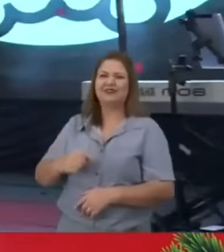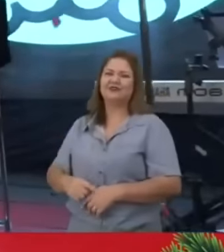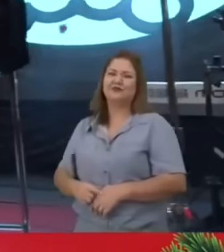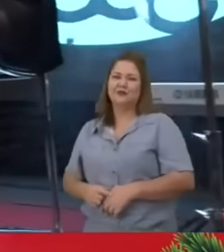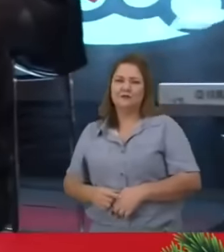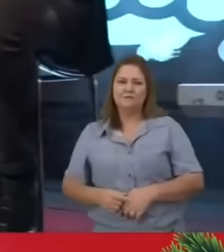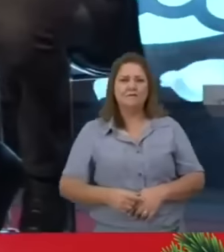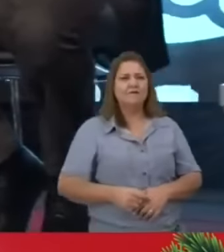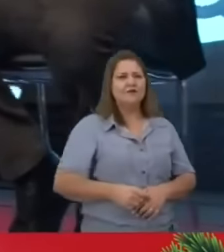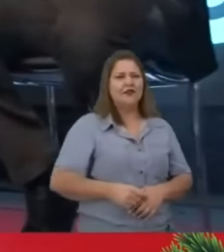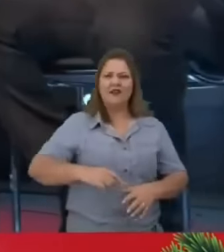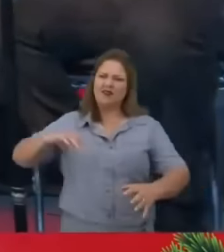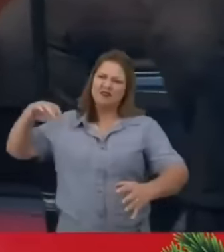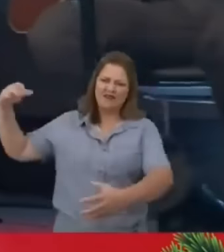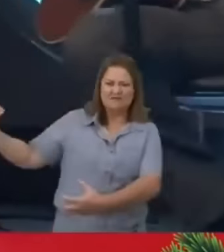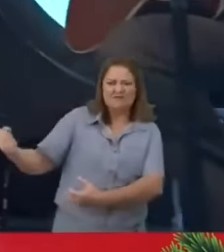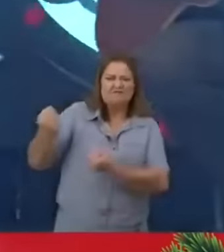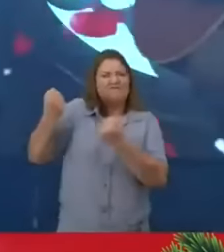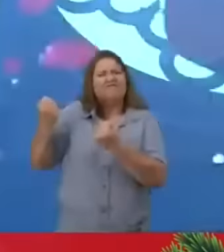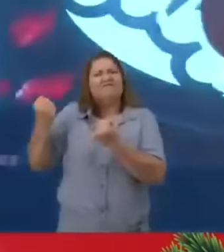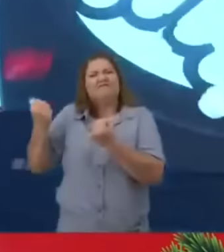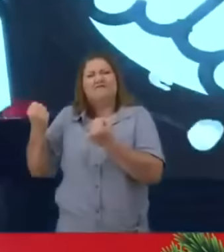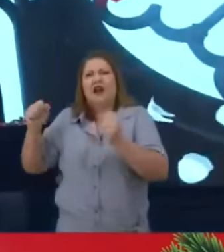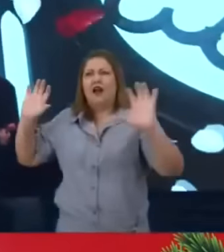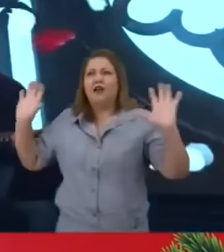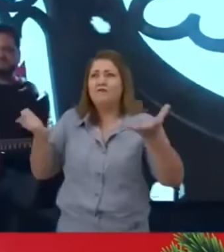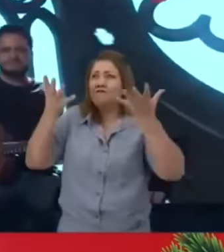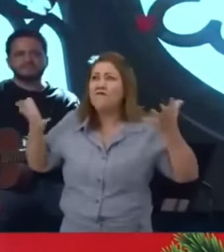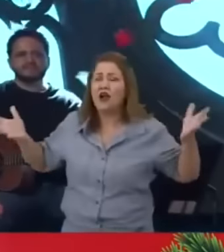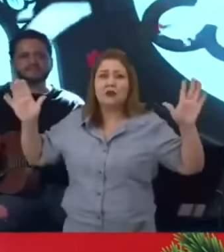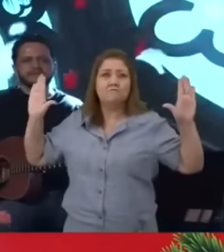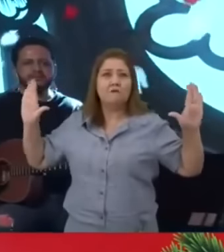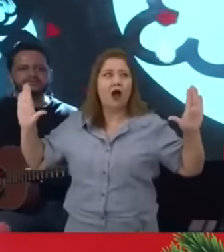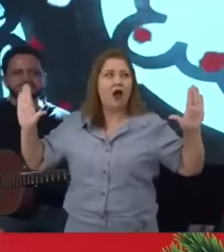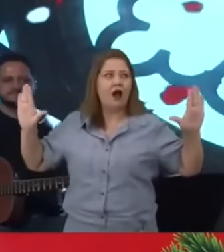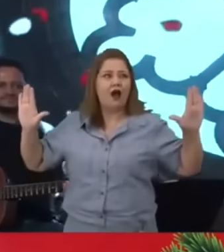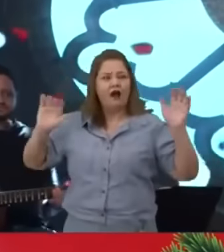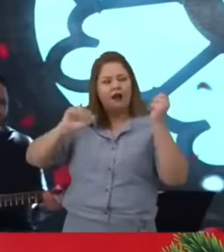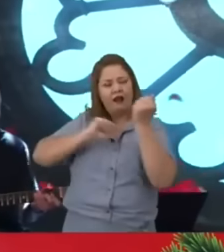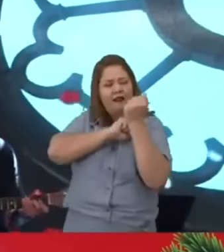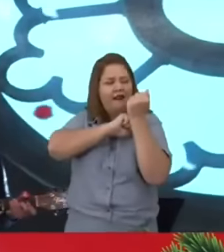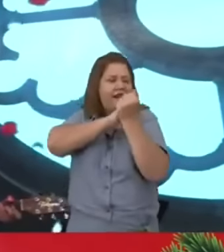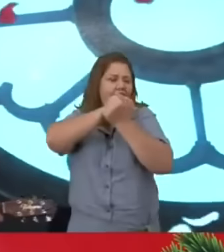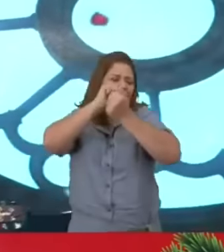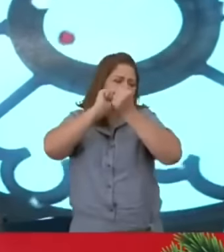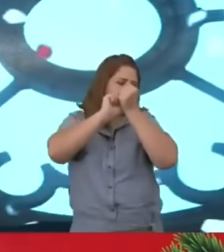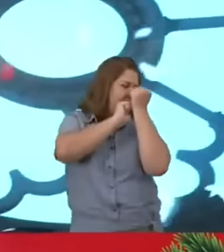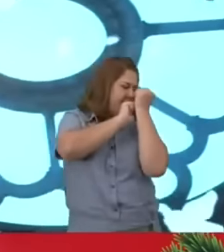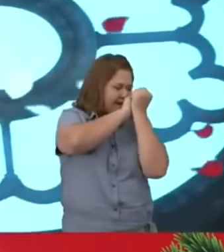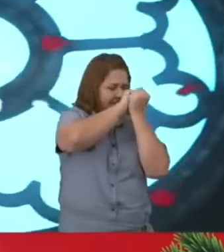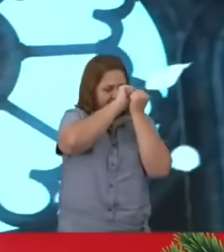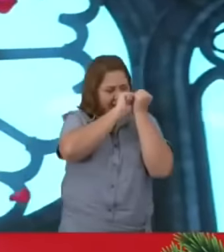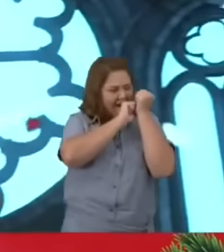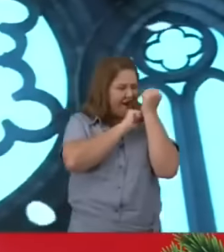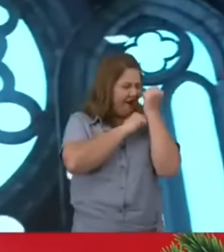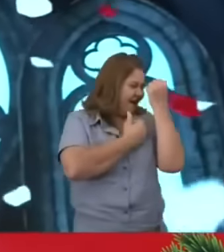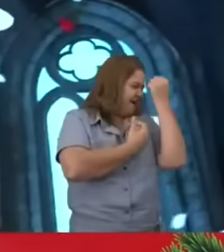Peguei ela nos braços e a festa parou, a gente se beijando, caindo,